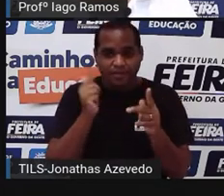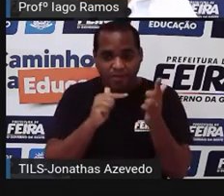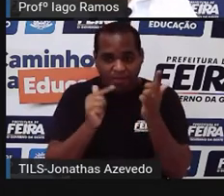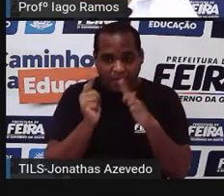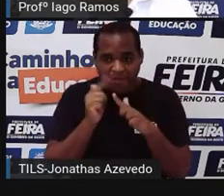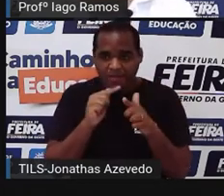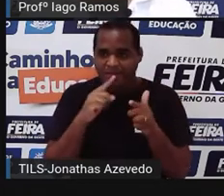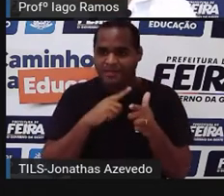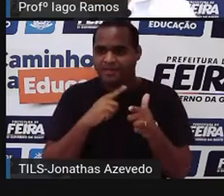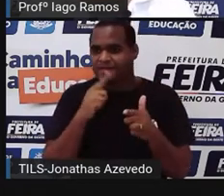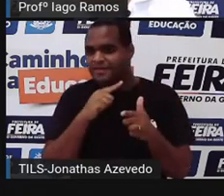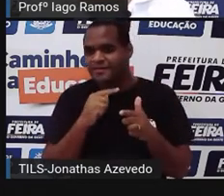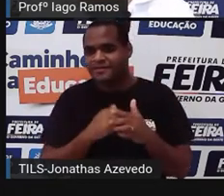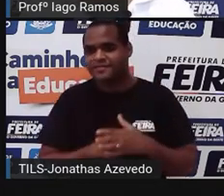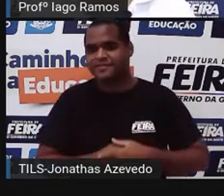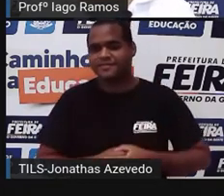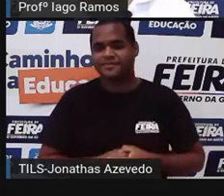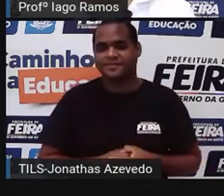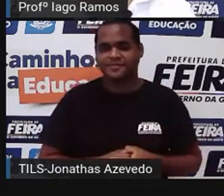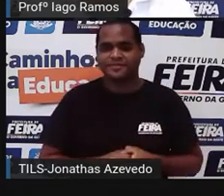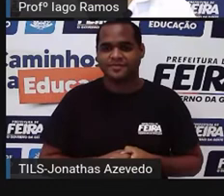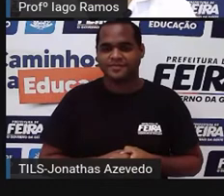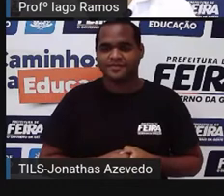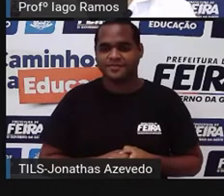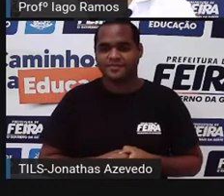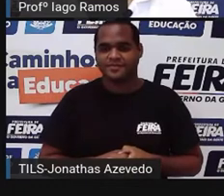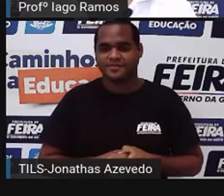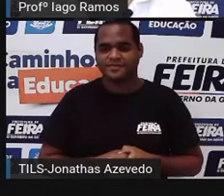terminar E aí